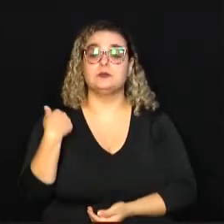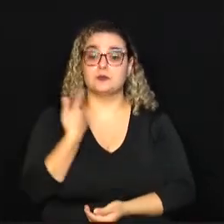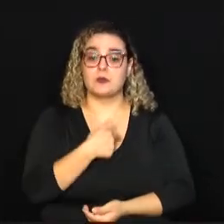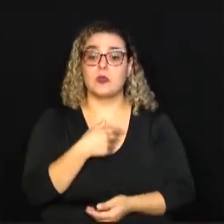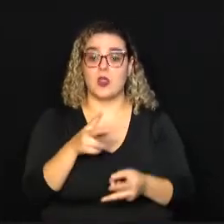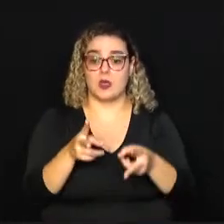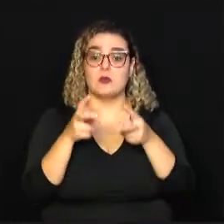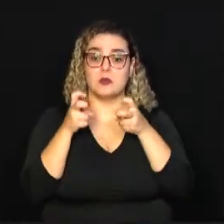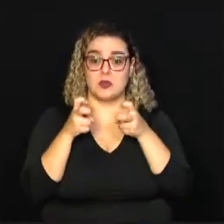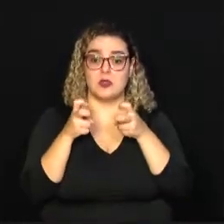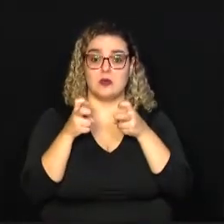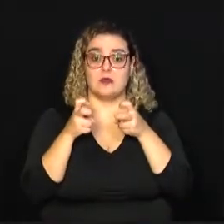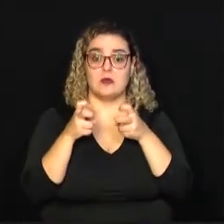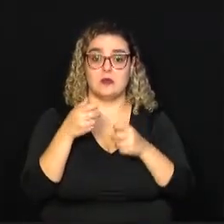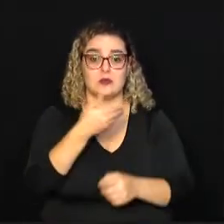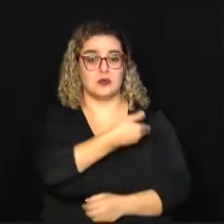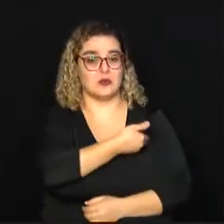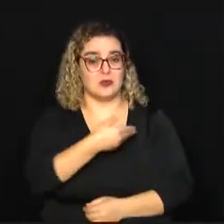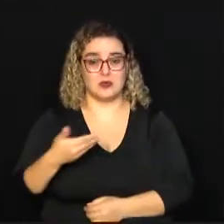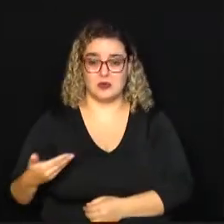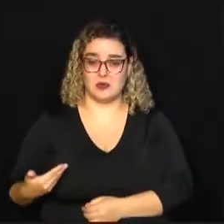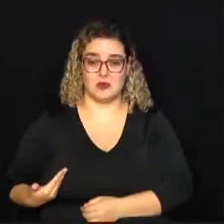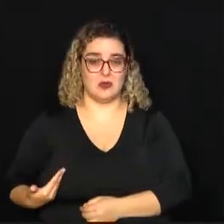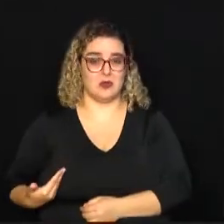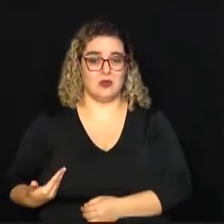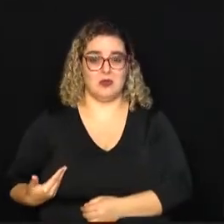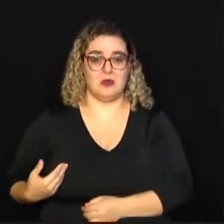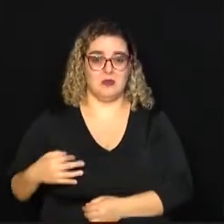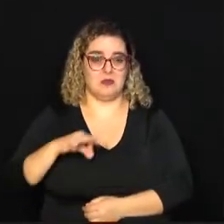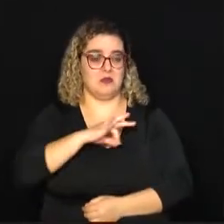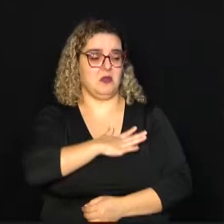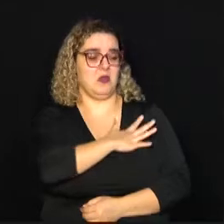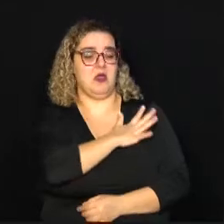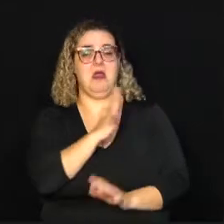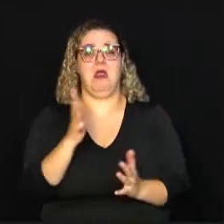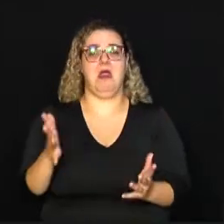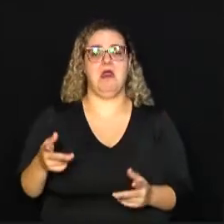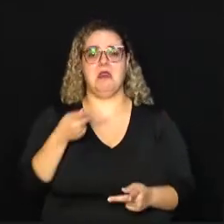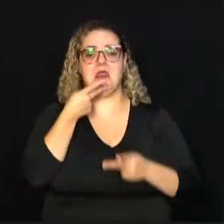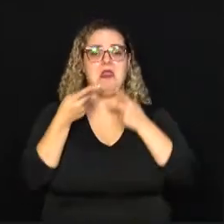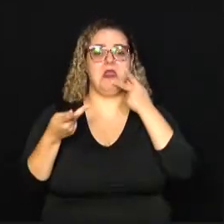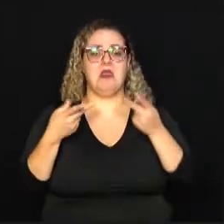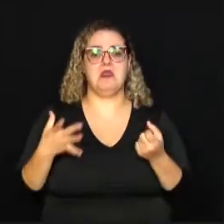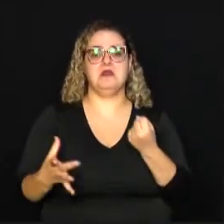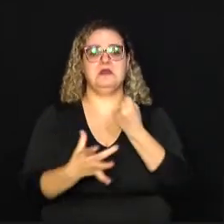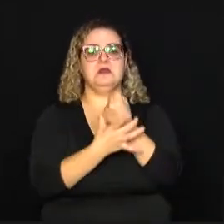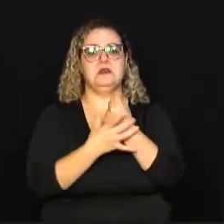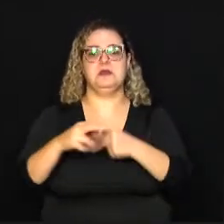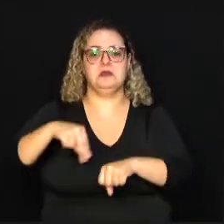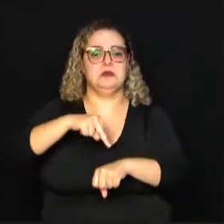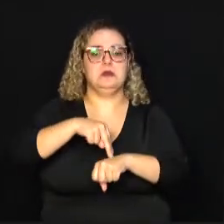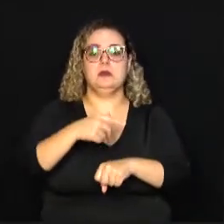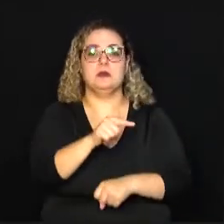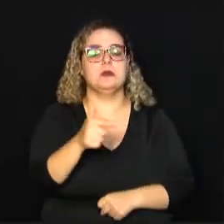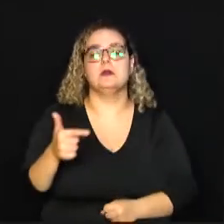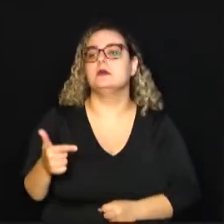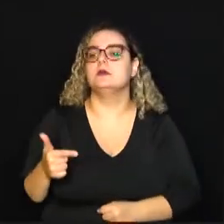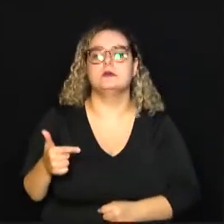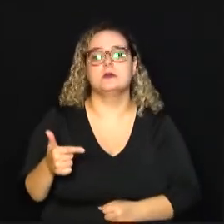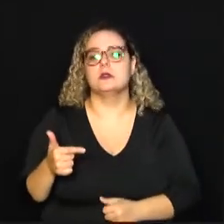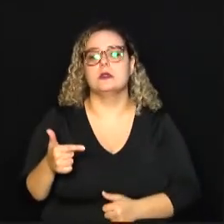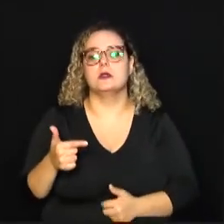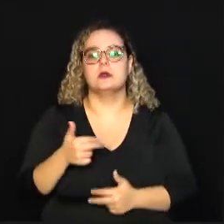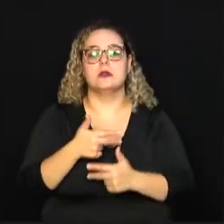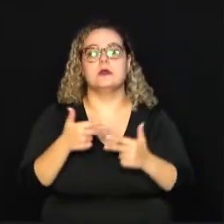aí um governo que supostamente é nacionalista e tem militares e tudo mais, né, e fala sempre de segurança nacional. Não há elemento que coloca a gente